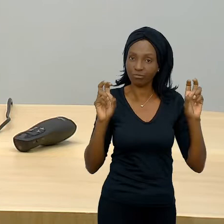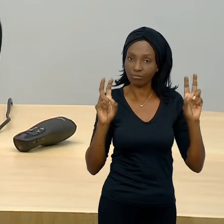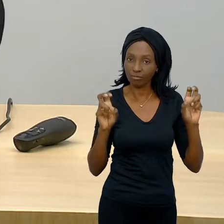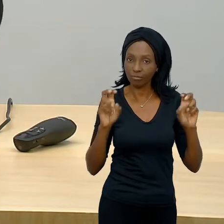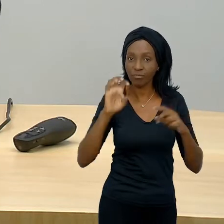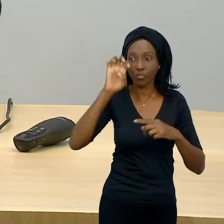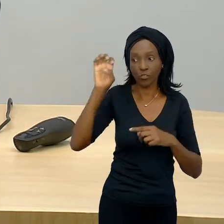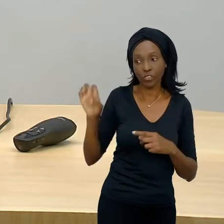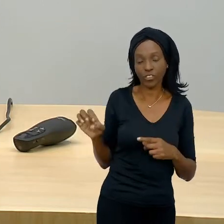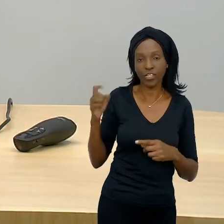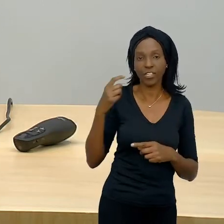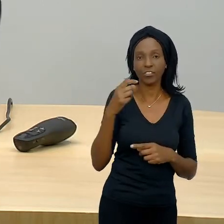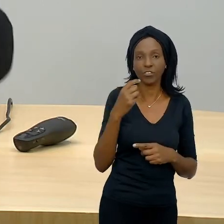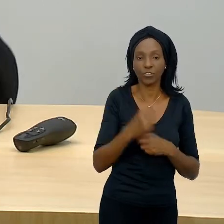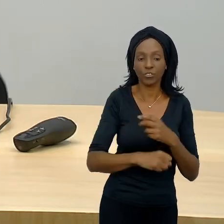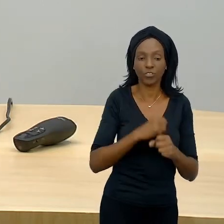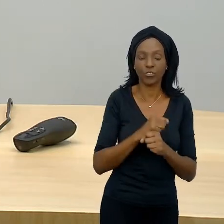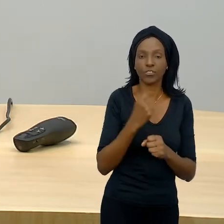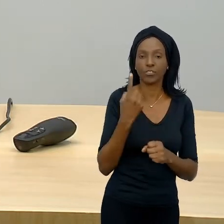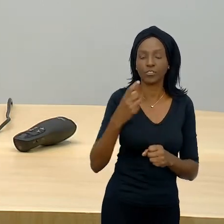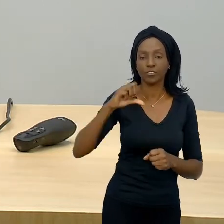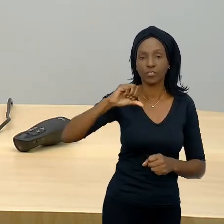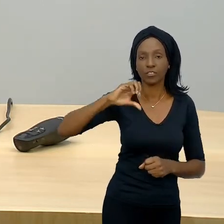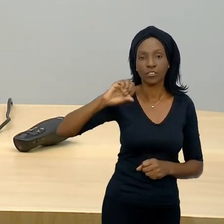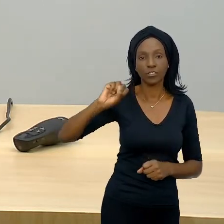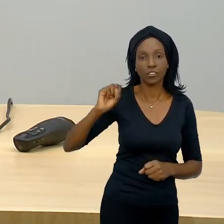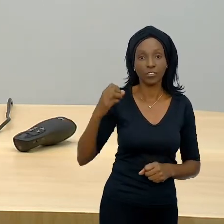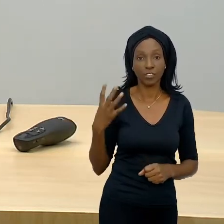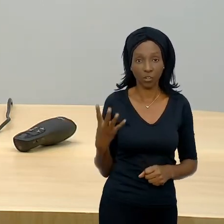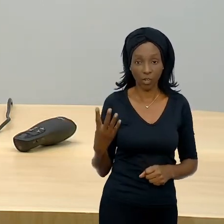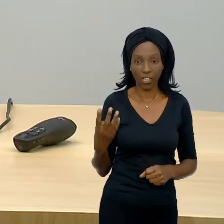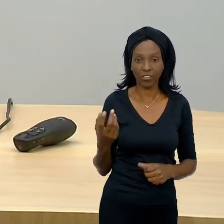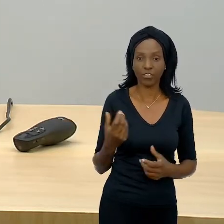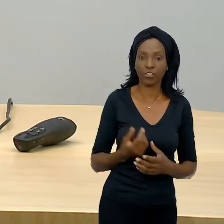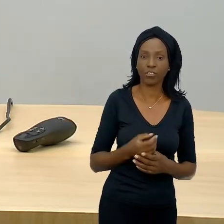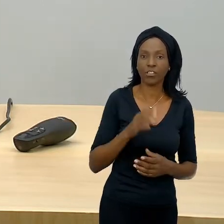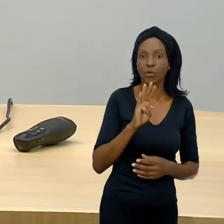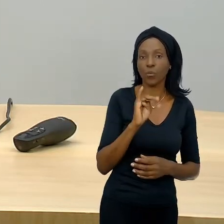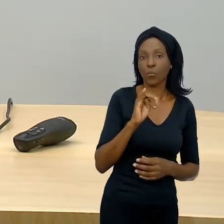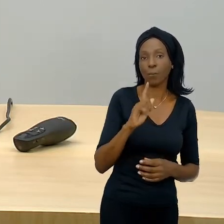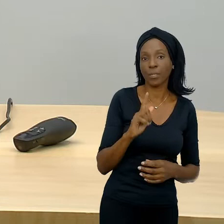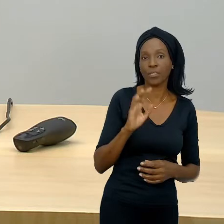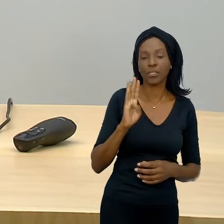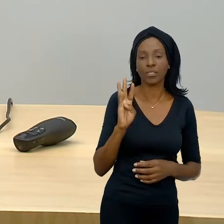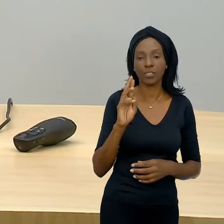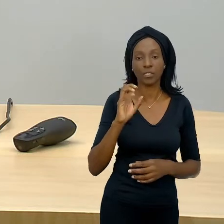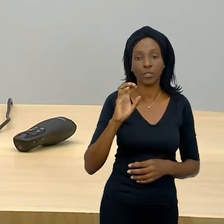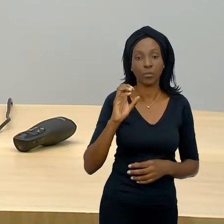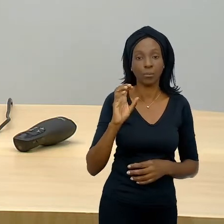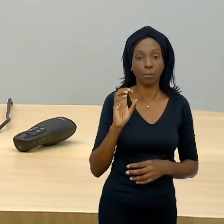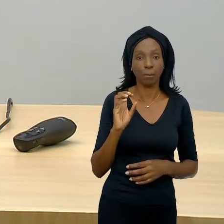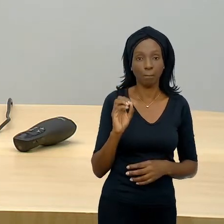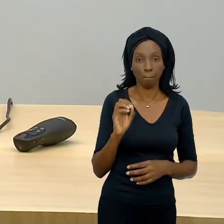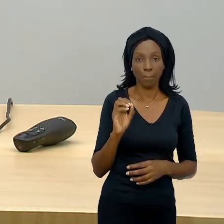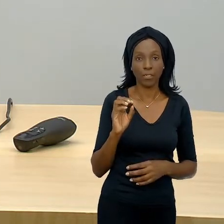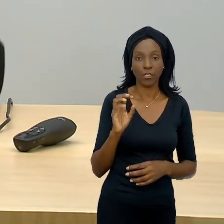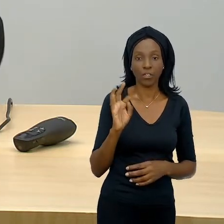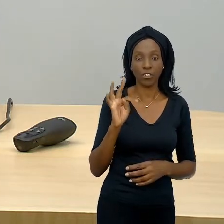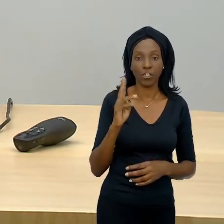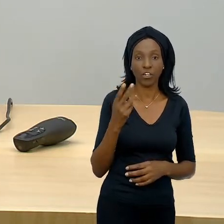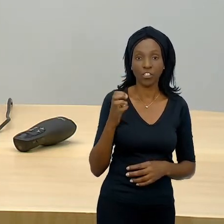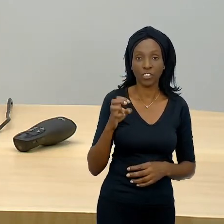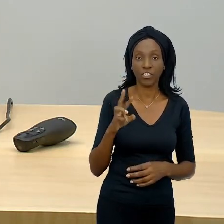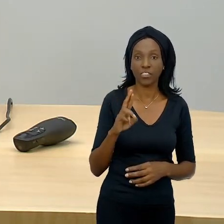em 1984, desse Big Brother, era justamente: o grande irmão está